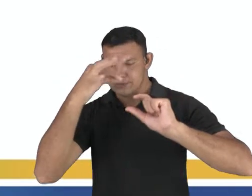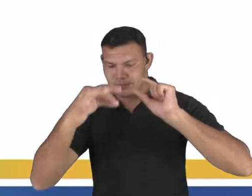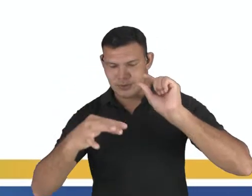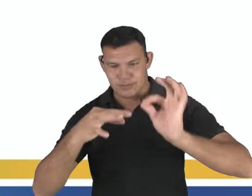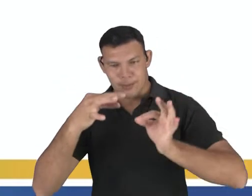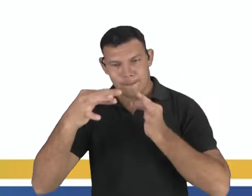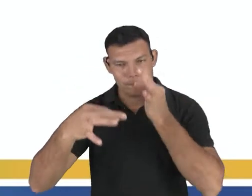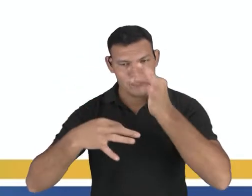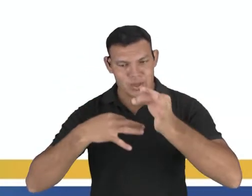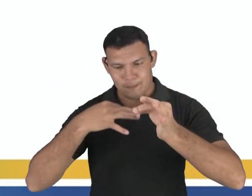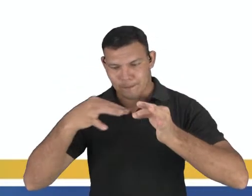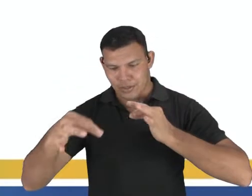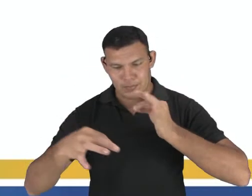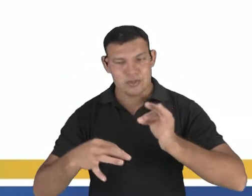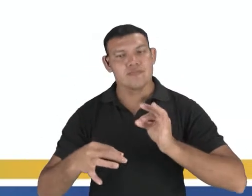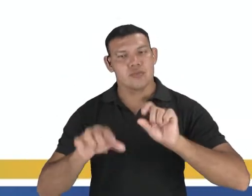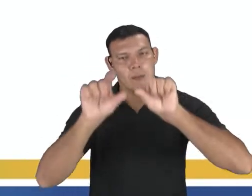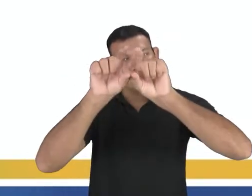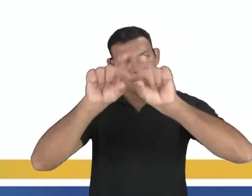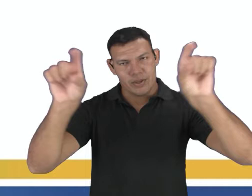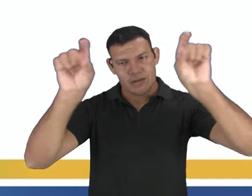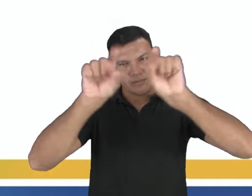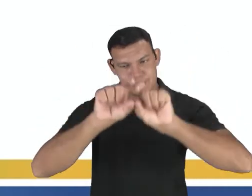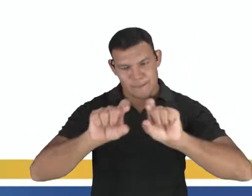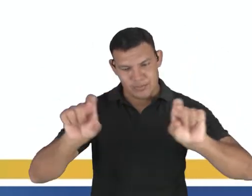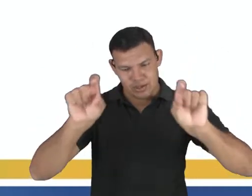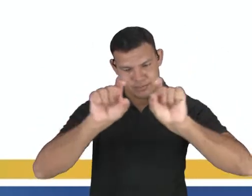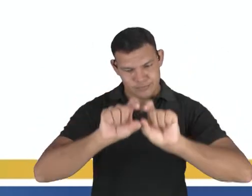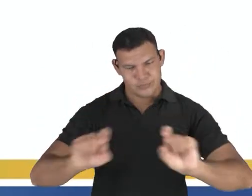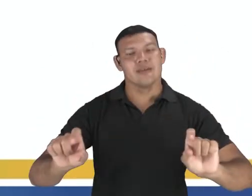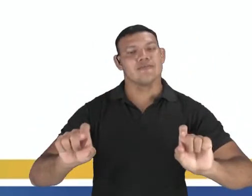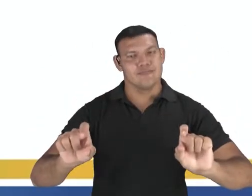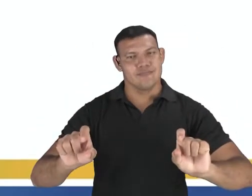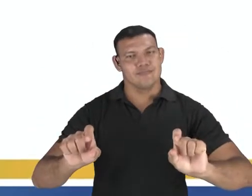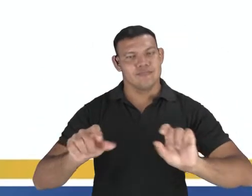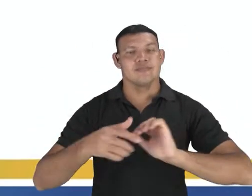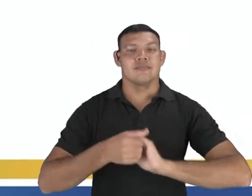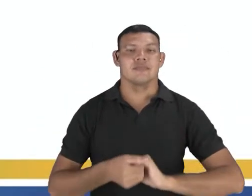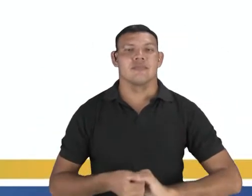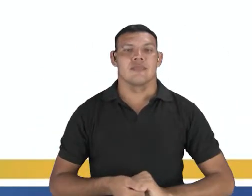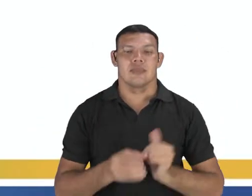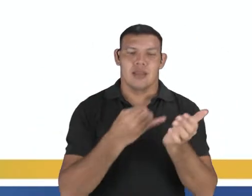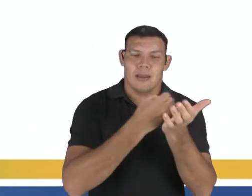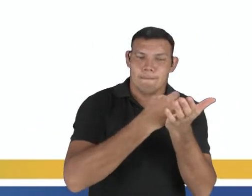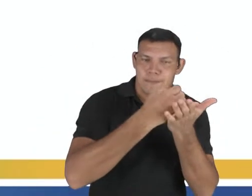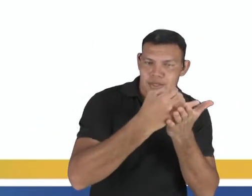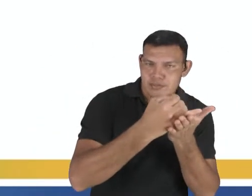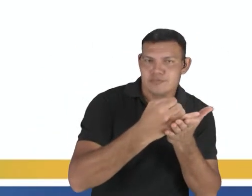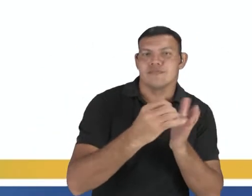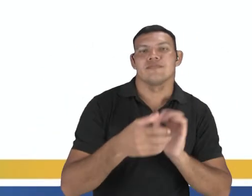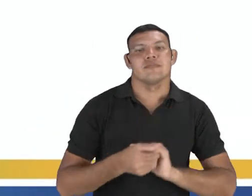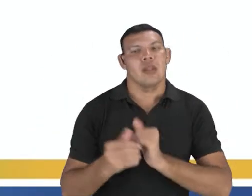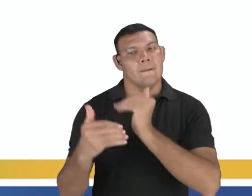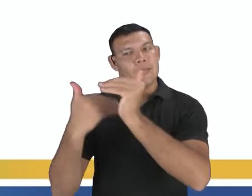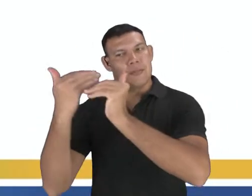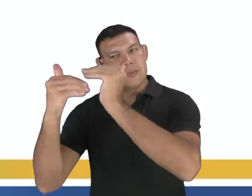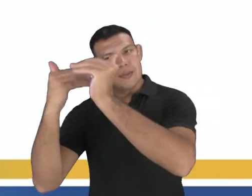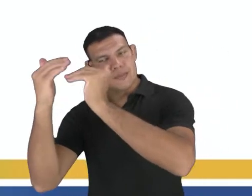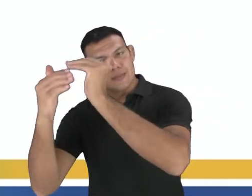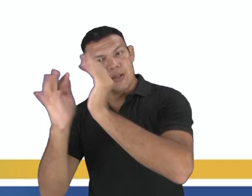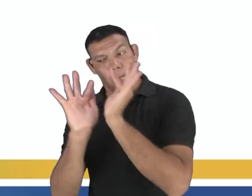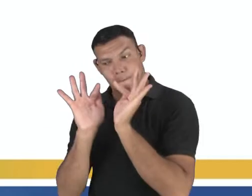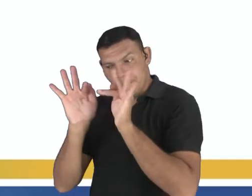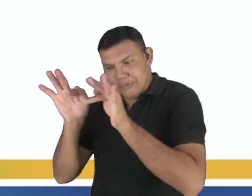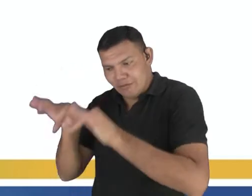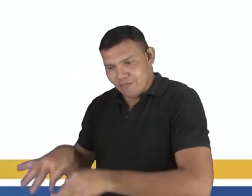texto corresponde a um parágrafo. Primeiro parágrafo, introdução, os demais parágrafos,